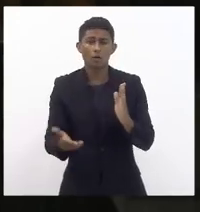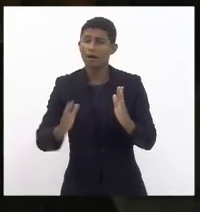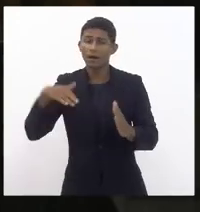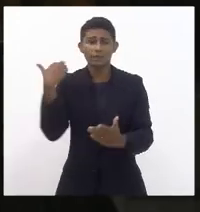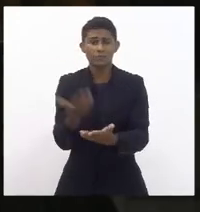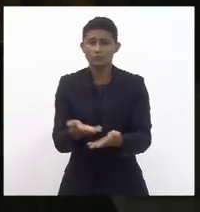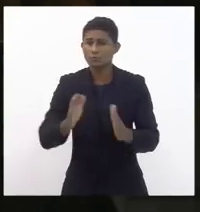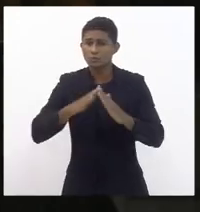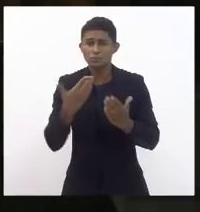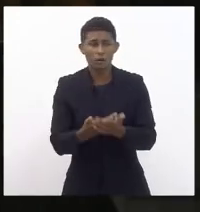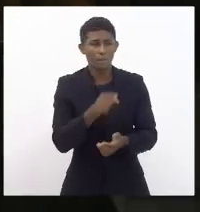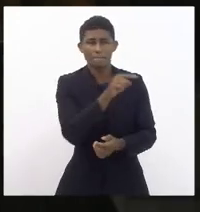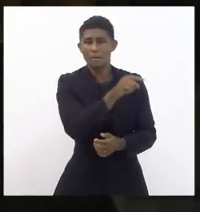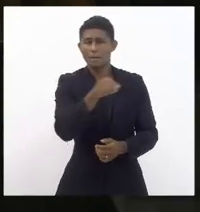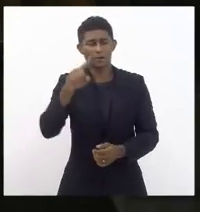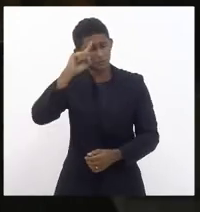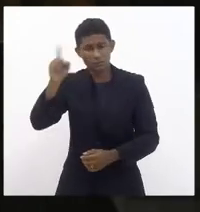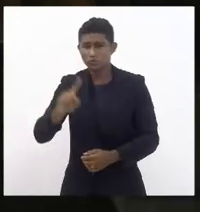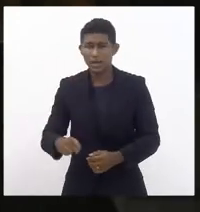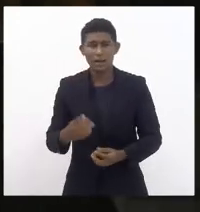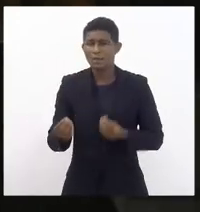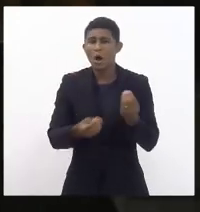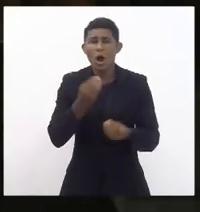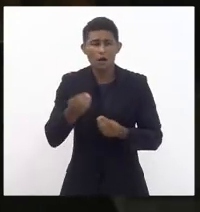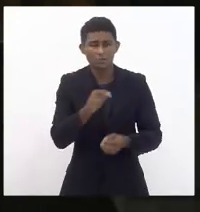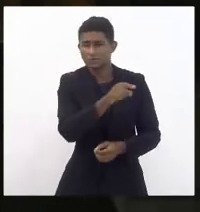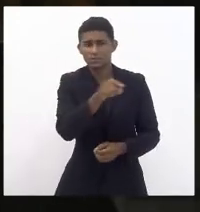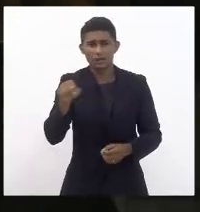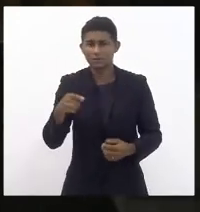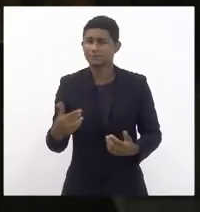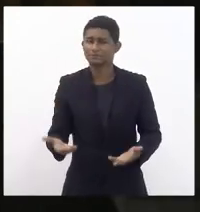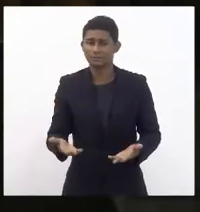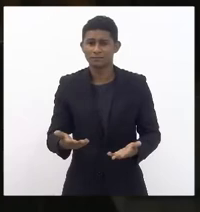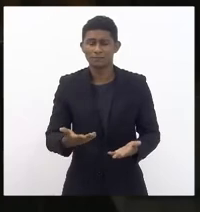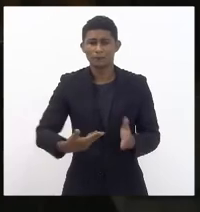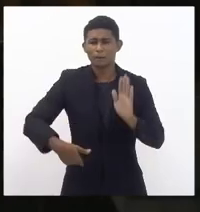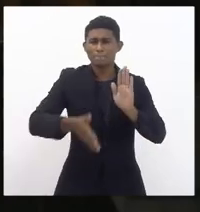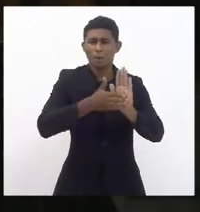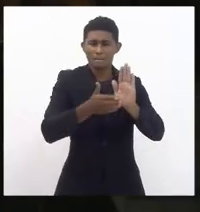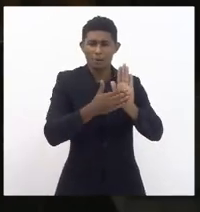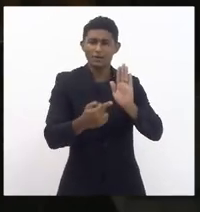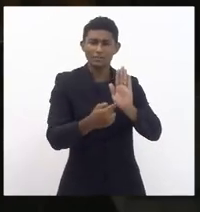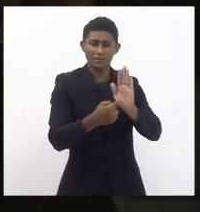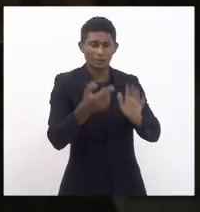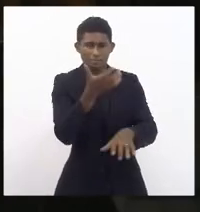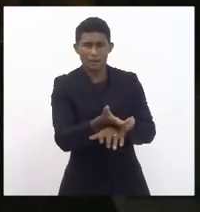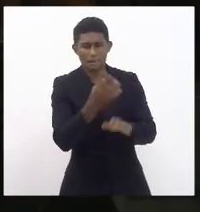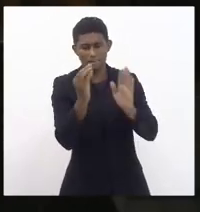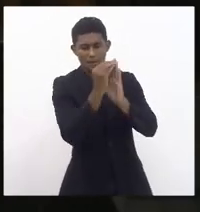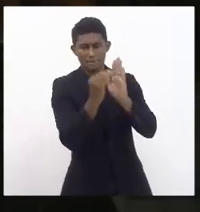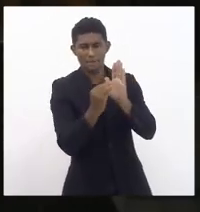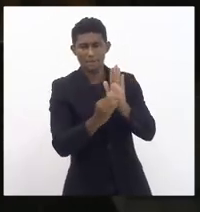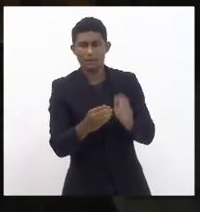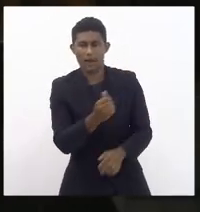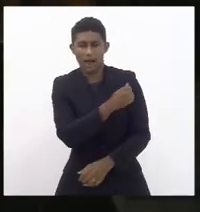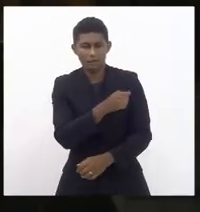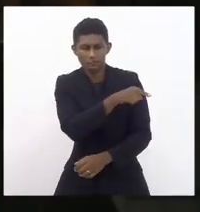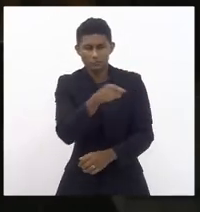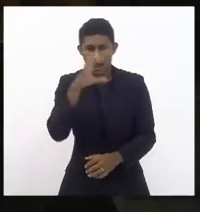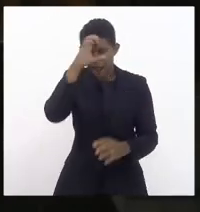como vão ser um de itinerários formativos as novas propostas curriculares que vão formar os estudantes